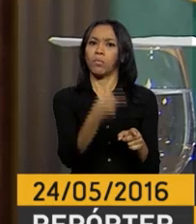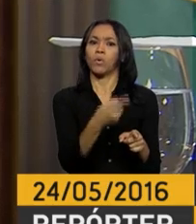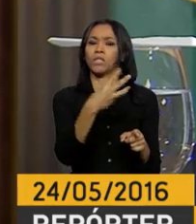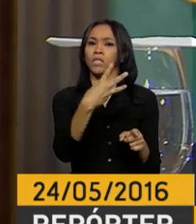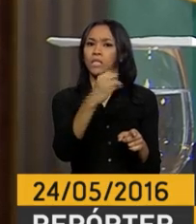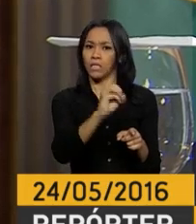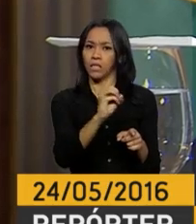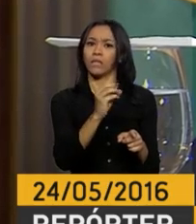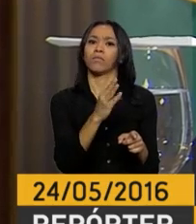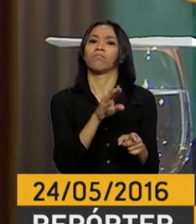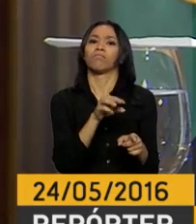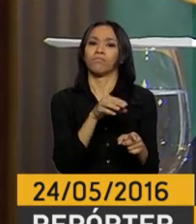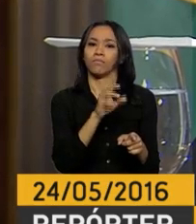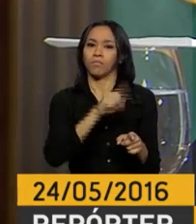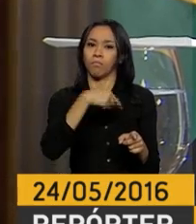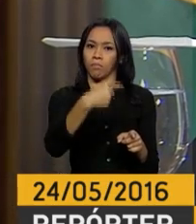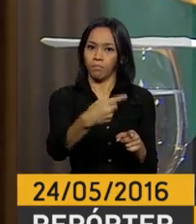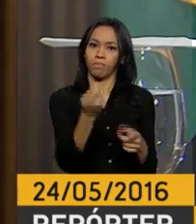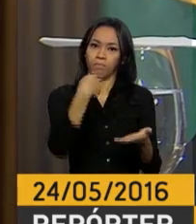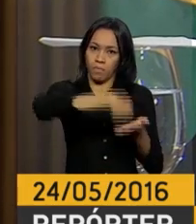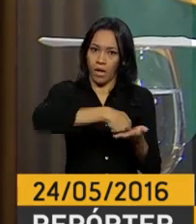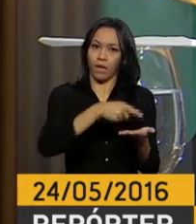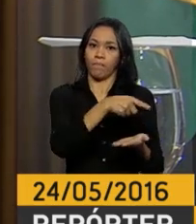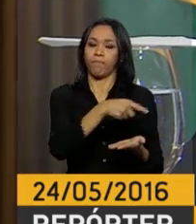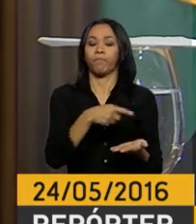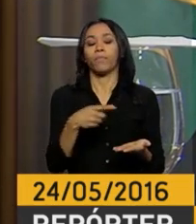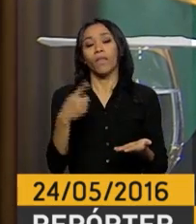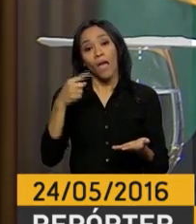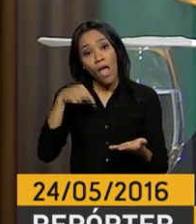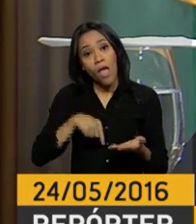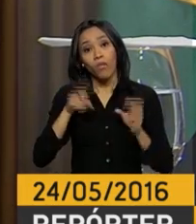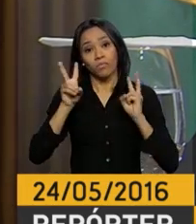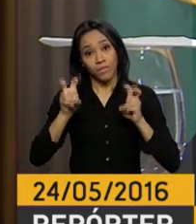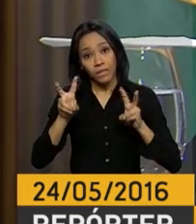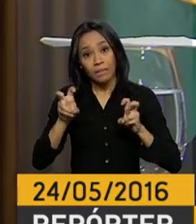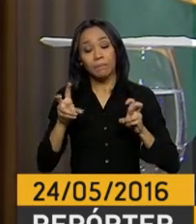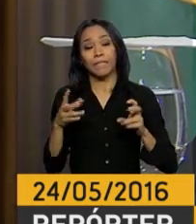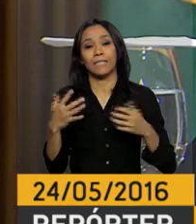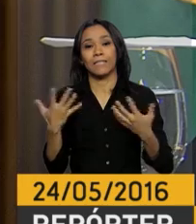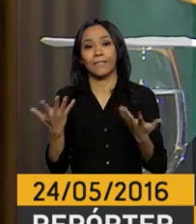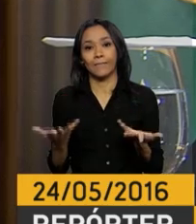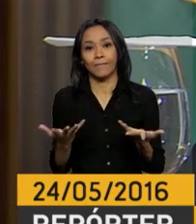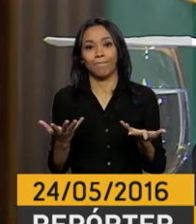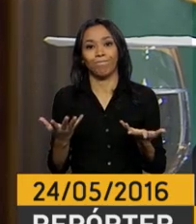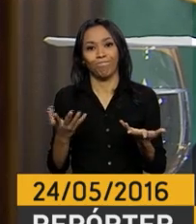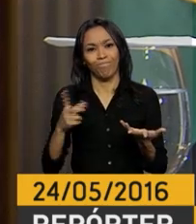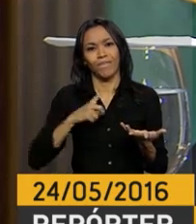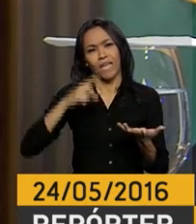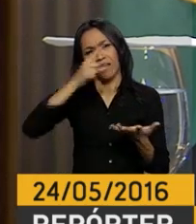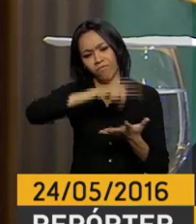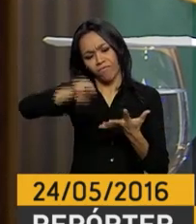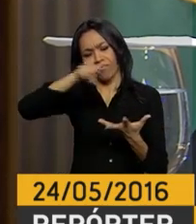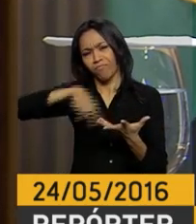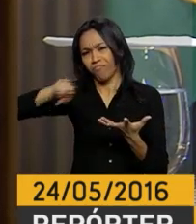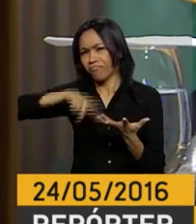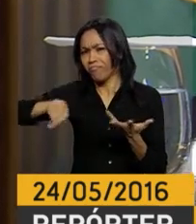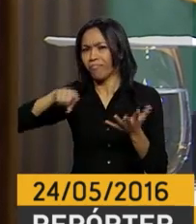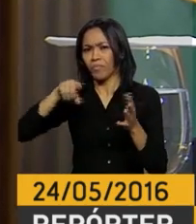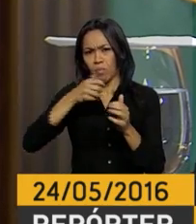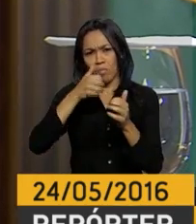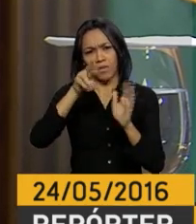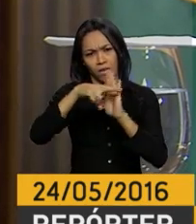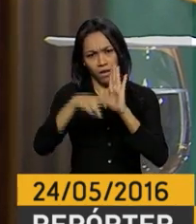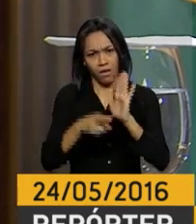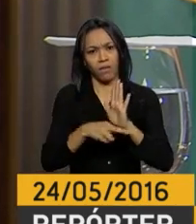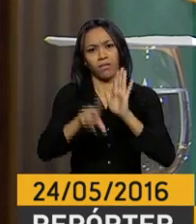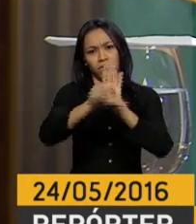a seguir. Bom, este é um tema, devo dizer, que ainda comporta alguma avaliação jurídica, porque a última coisa